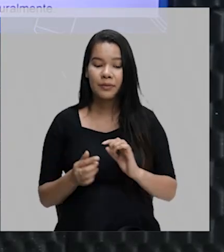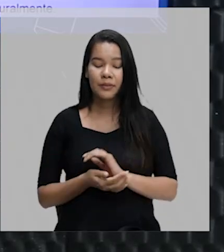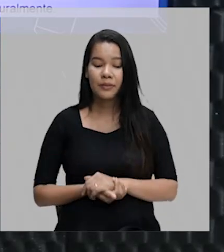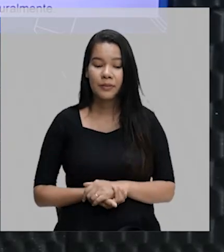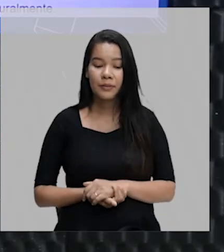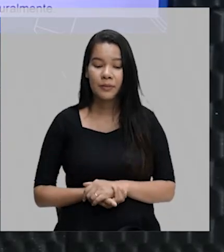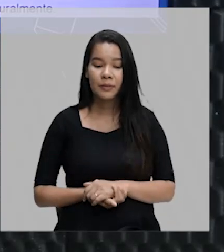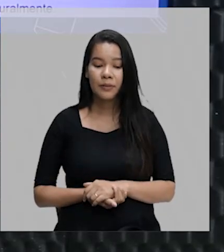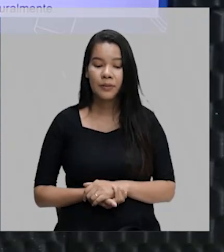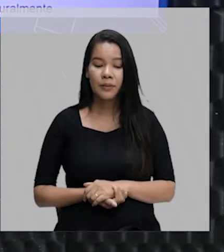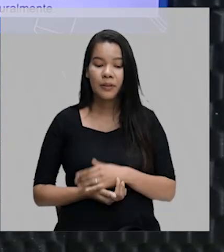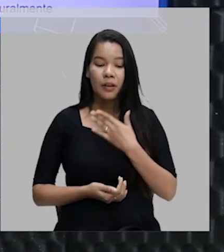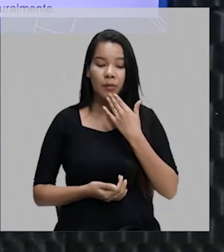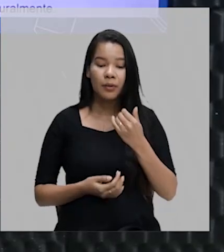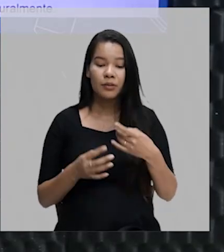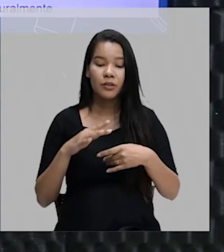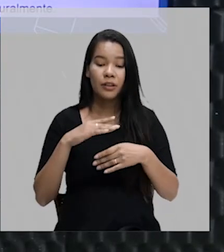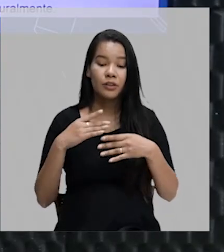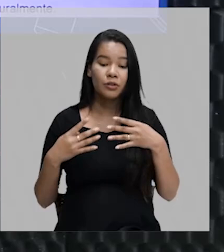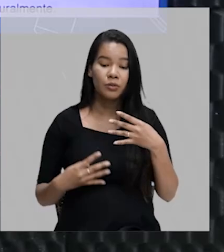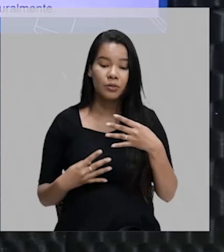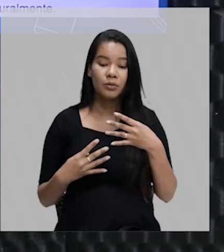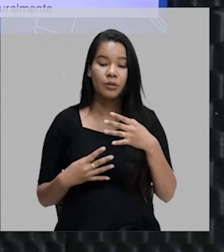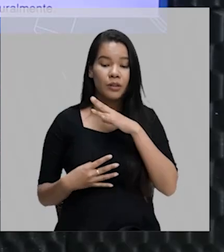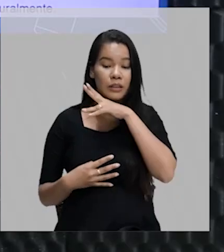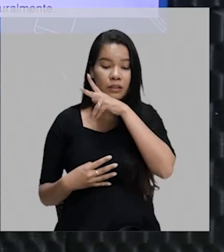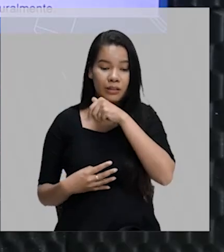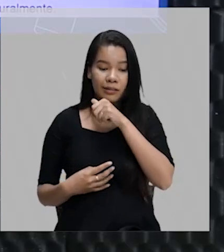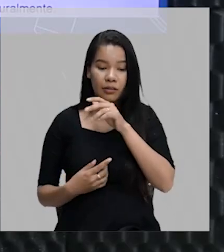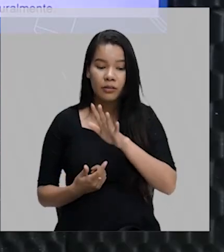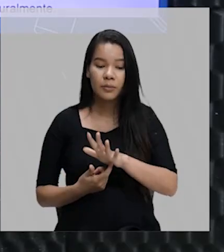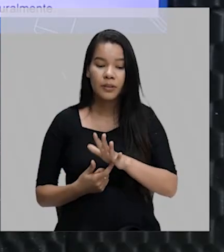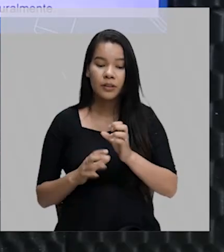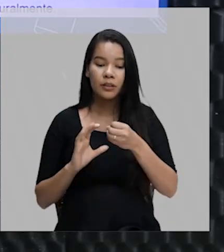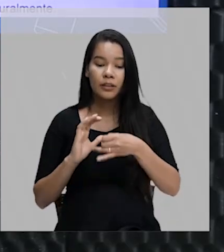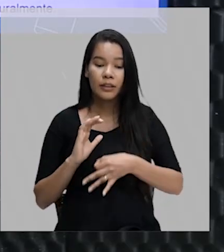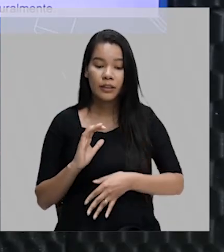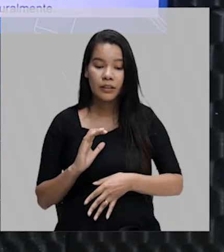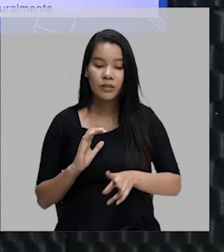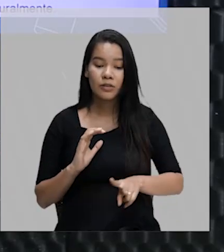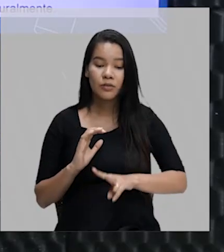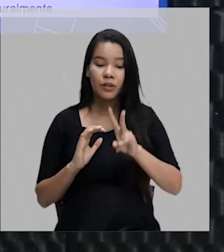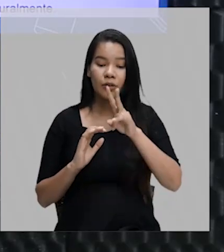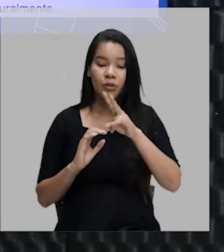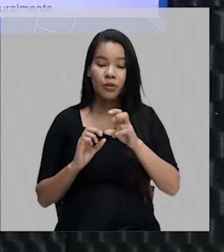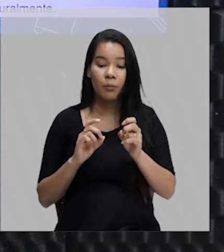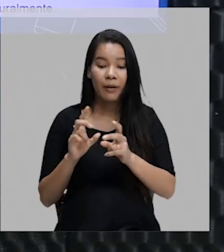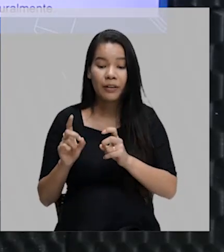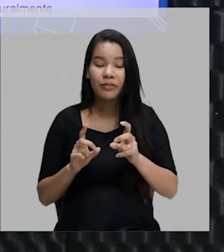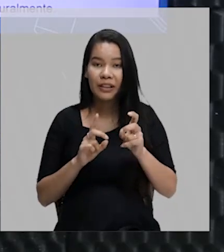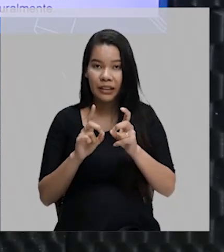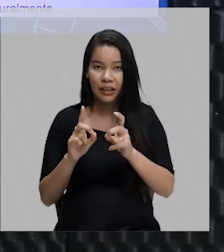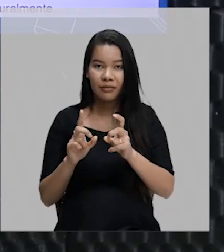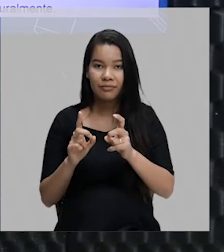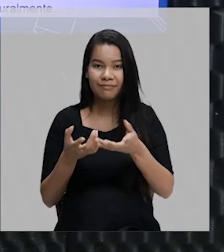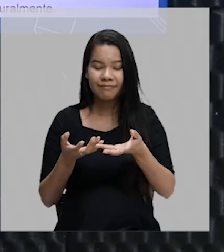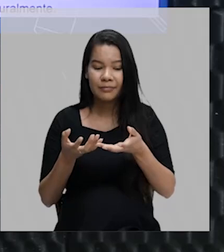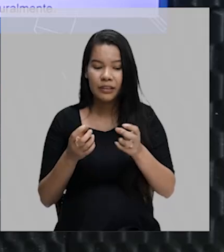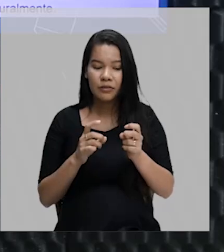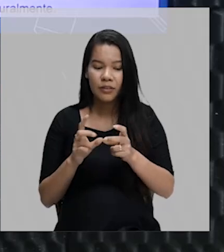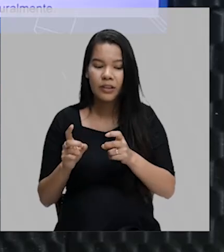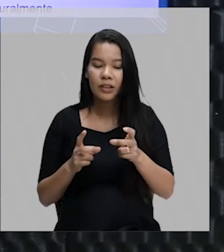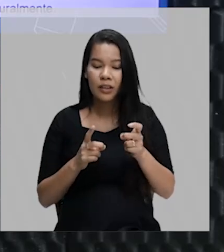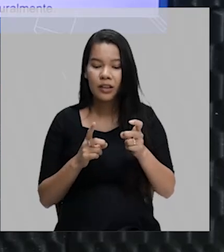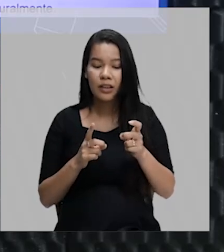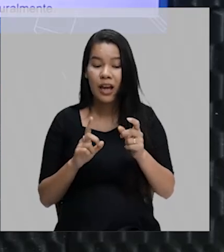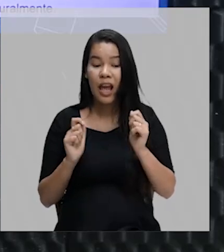afirmativa. O melhoramento genético em animais que apresentam características de valor comercial